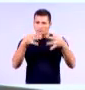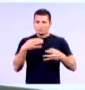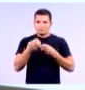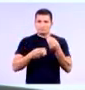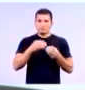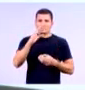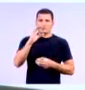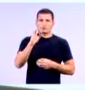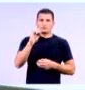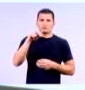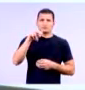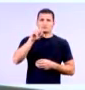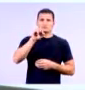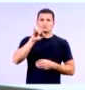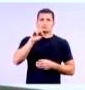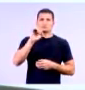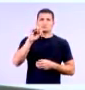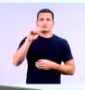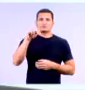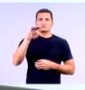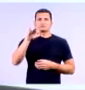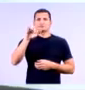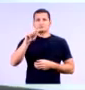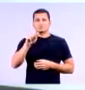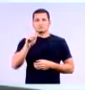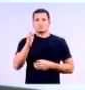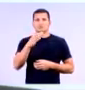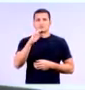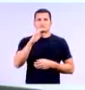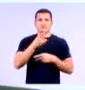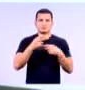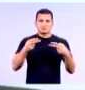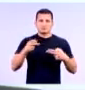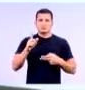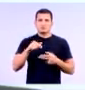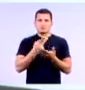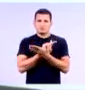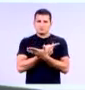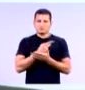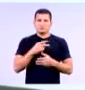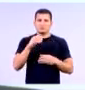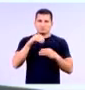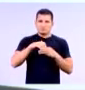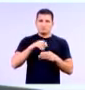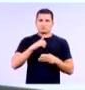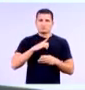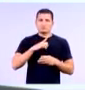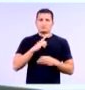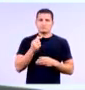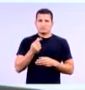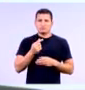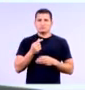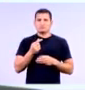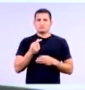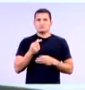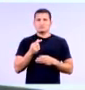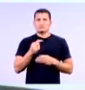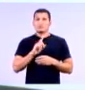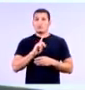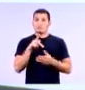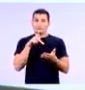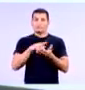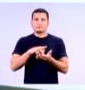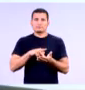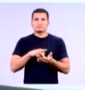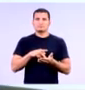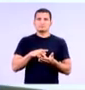objetos, mas agora a gente já sabe. Consistência de objeto é acontecer uma informação, ter um valor dentro do objeto que não corresponde à realidade. No